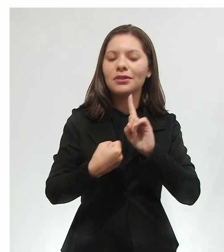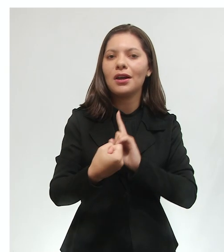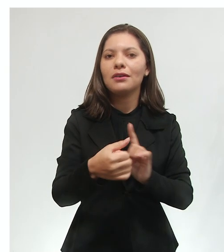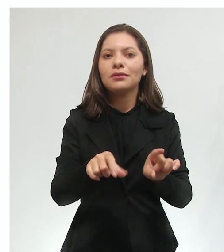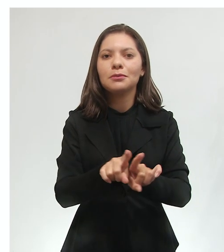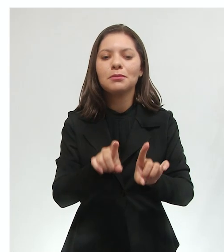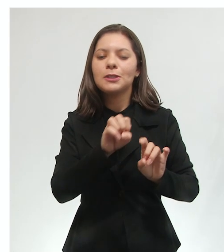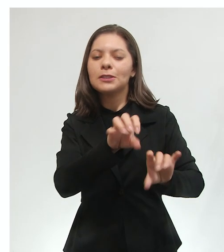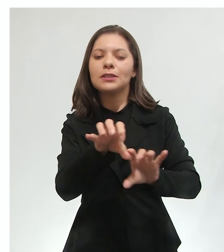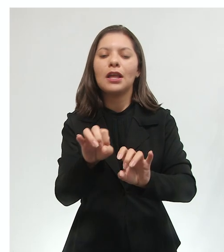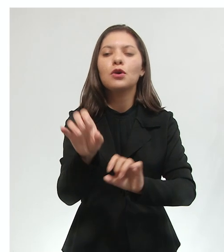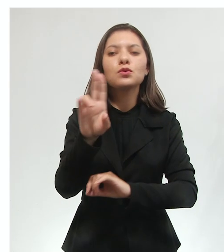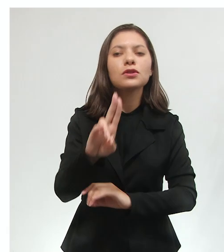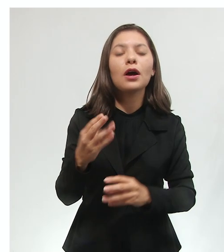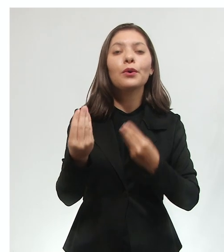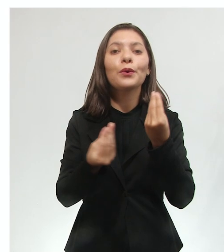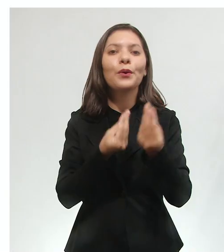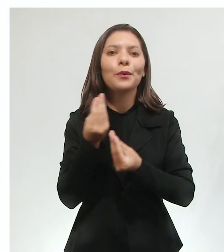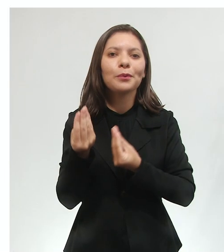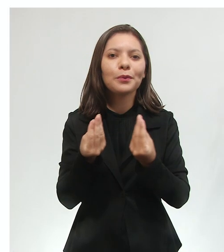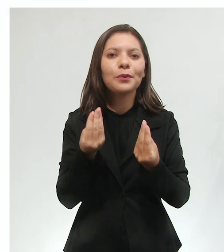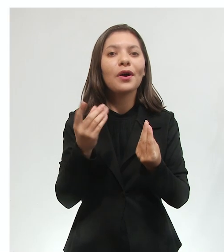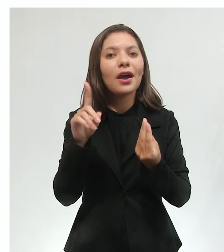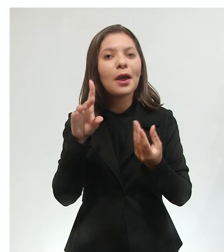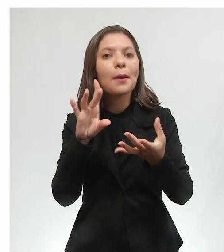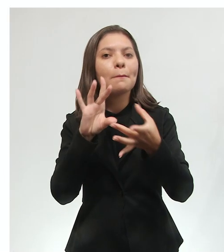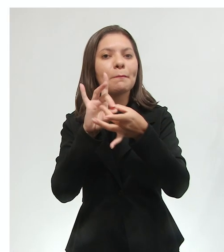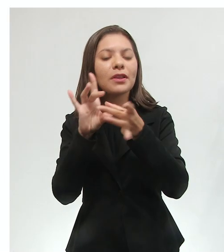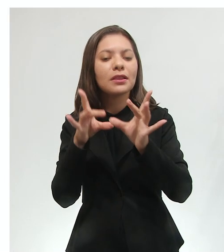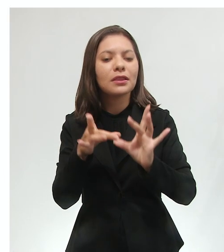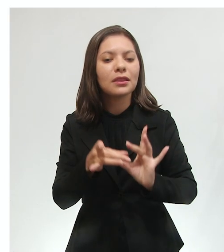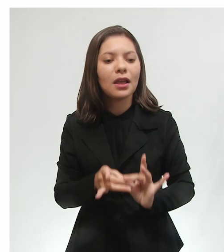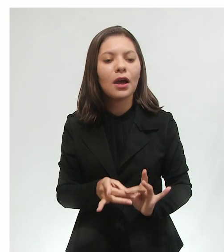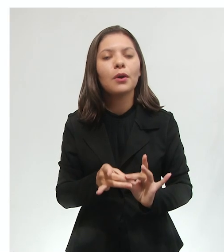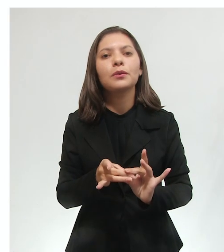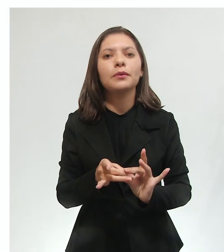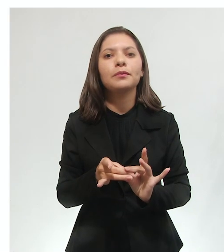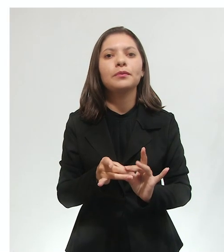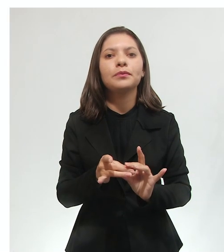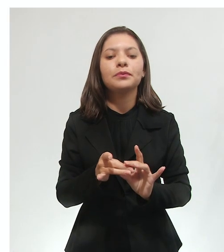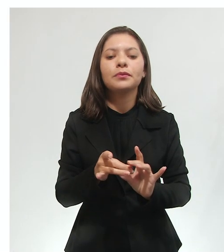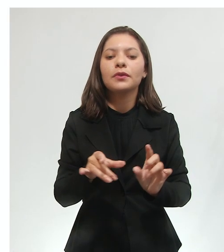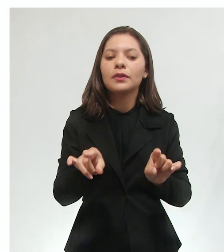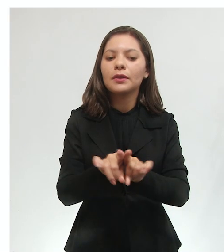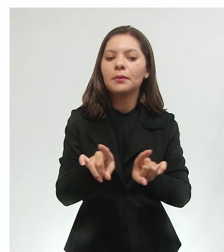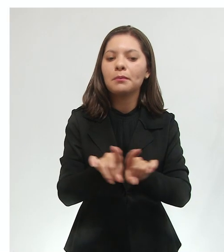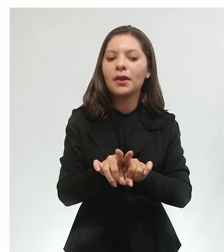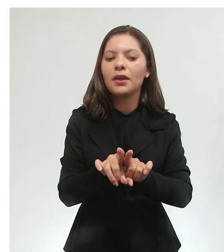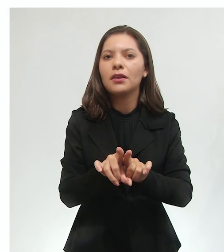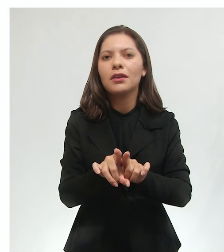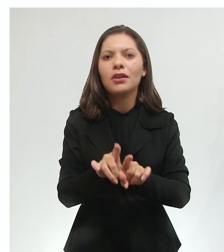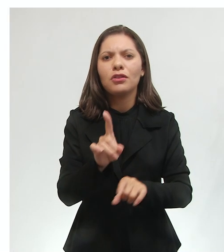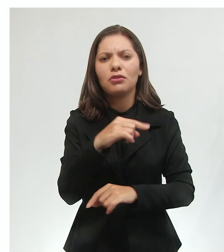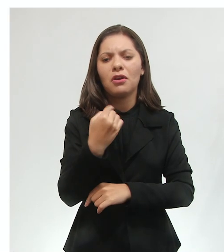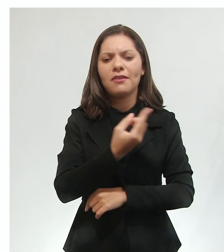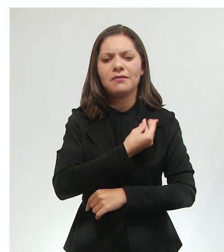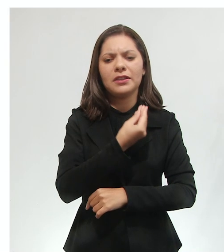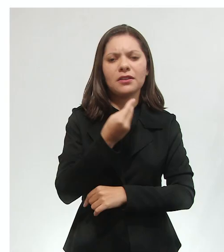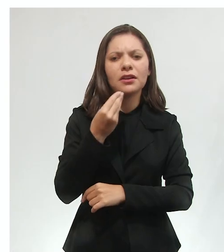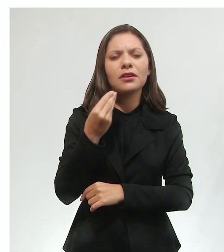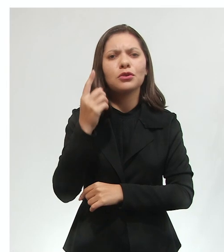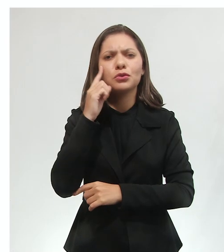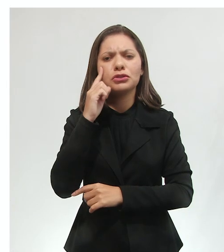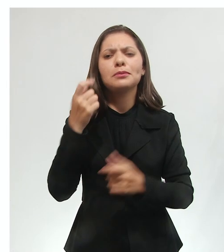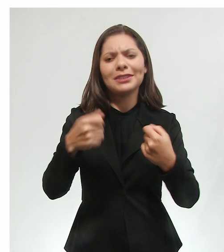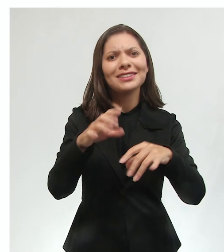números. Como? Com a conexão vital, articulação intrínseca com as informações e vivências